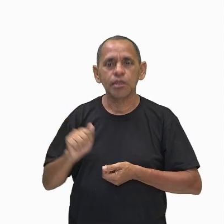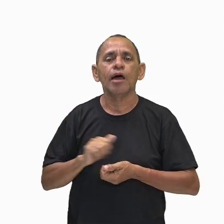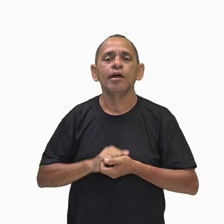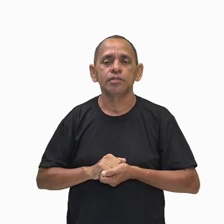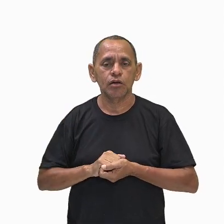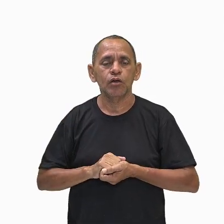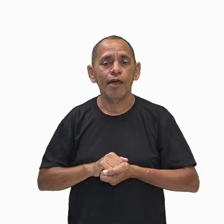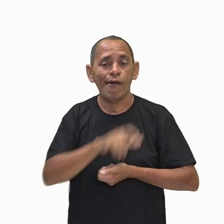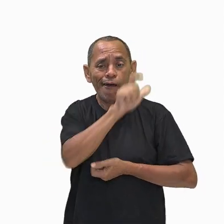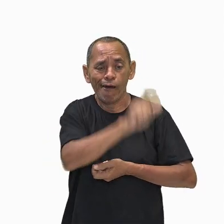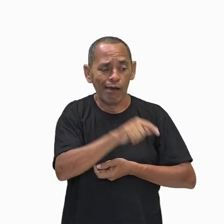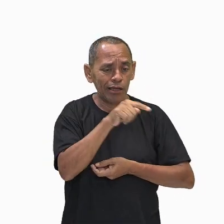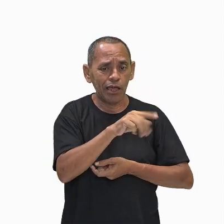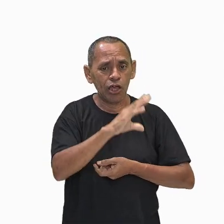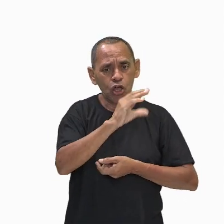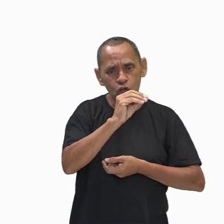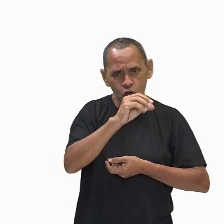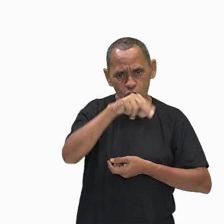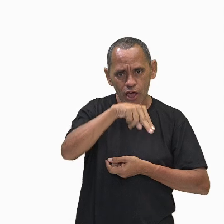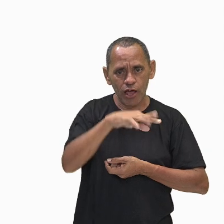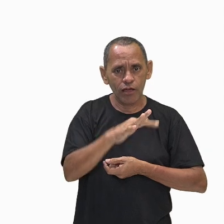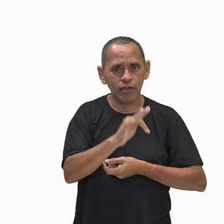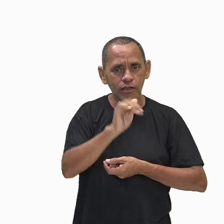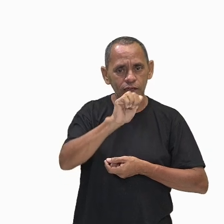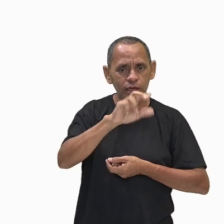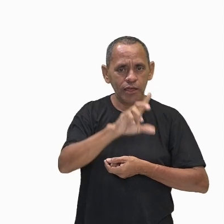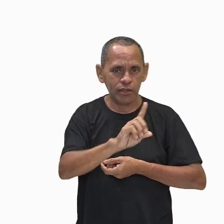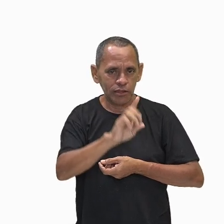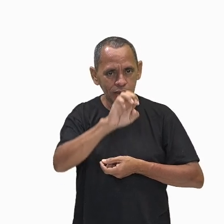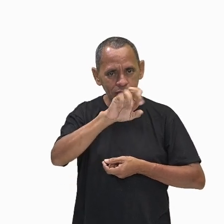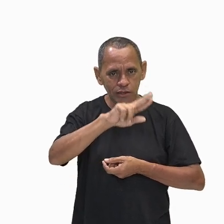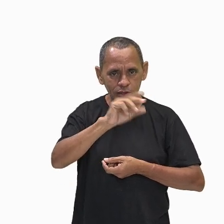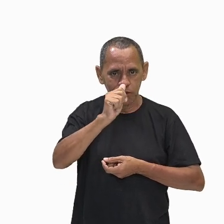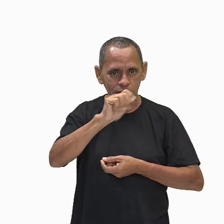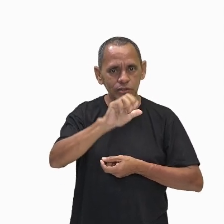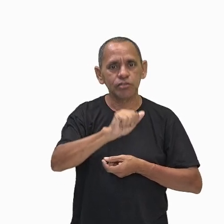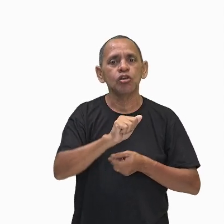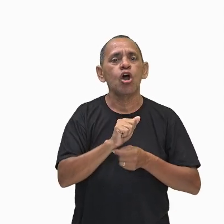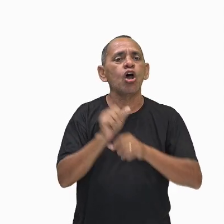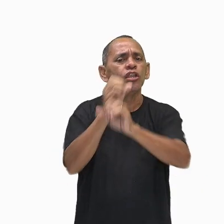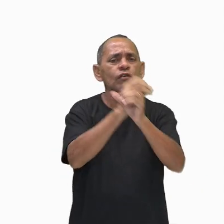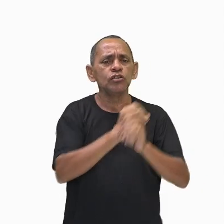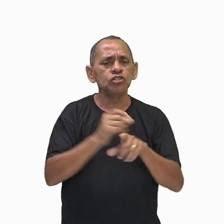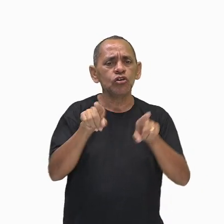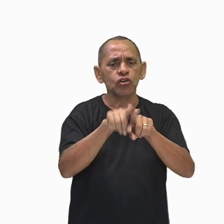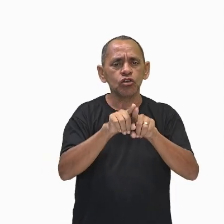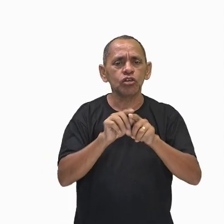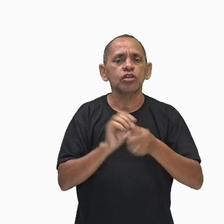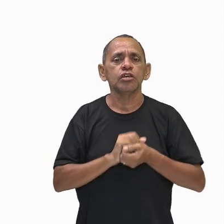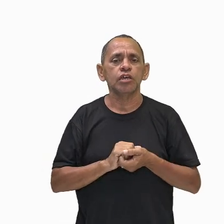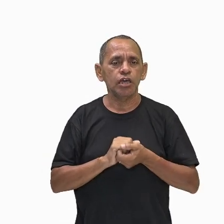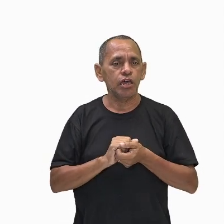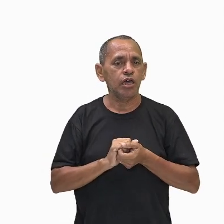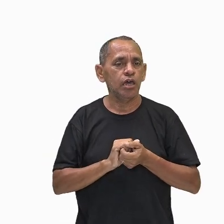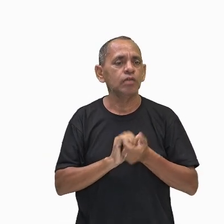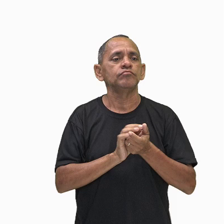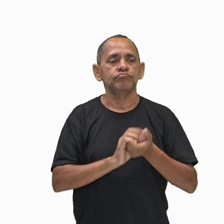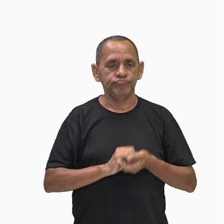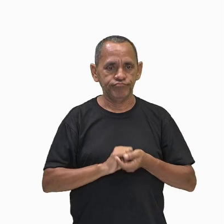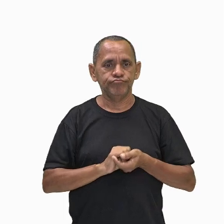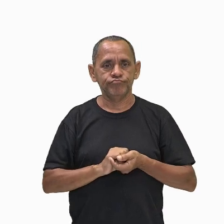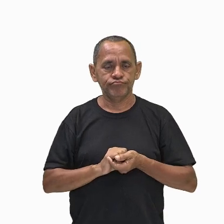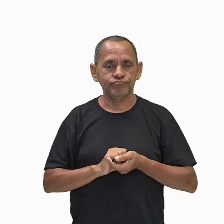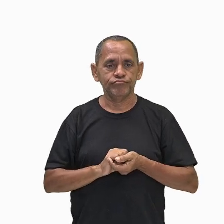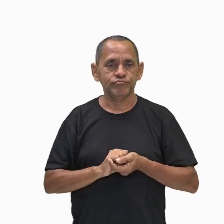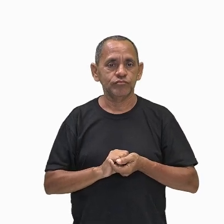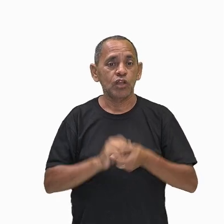quê? A extinção, então, do tráfico negreiro, a igualdade social, proposta, então, que